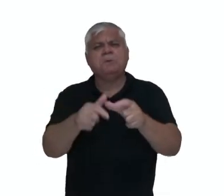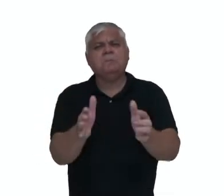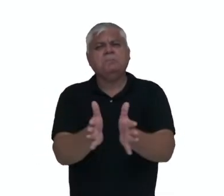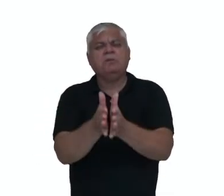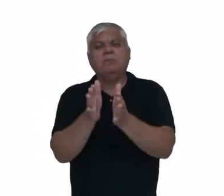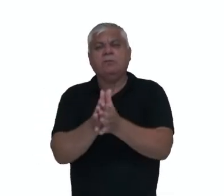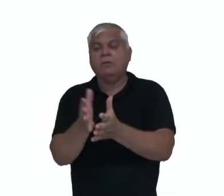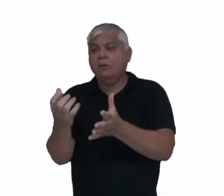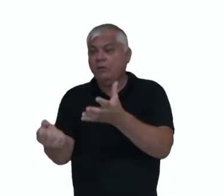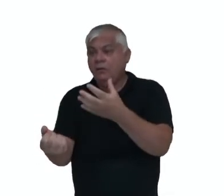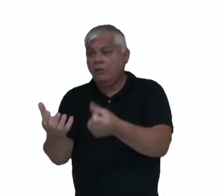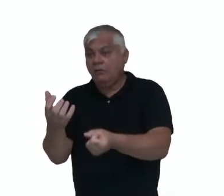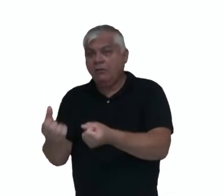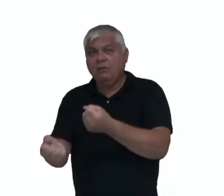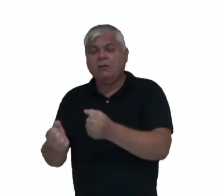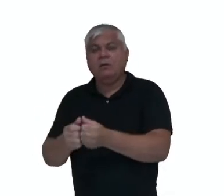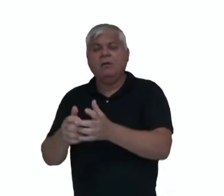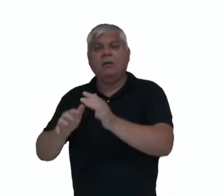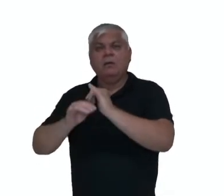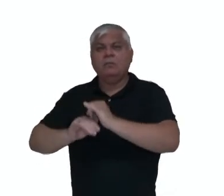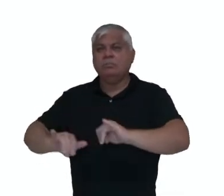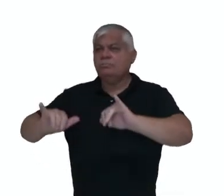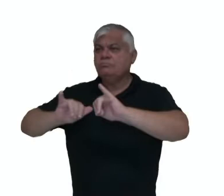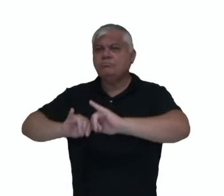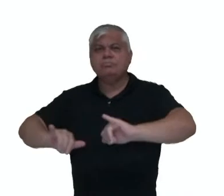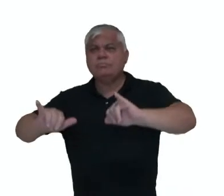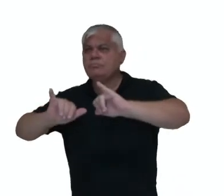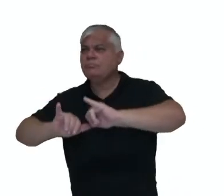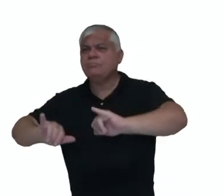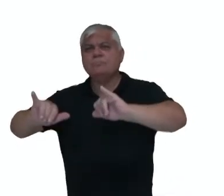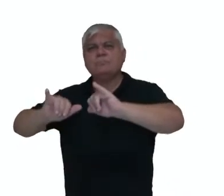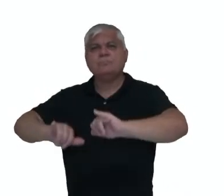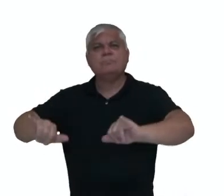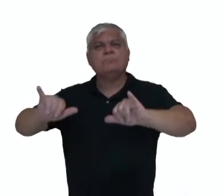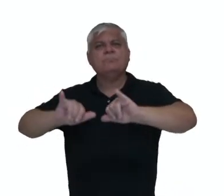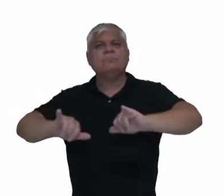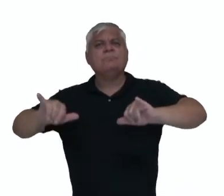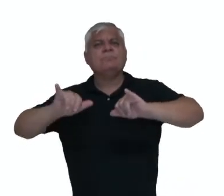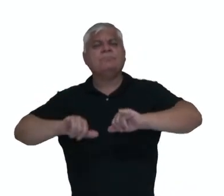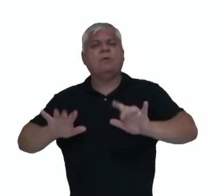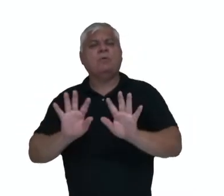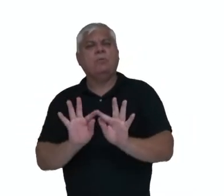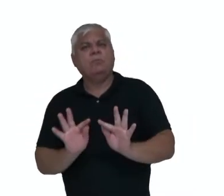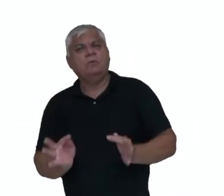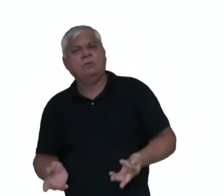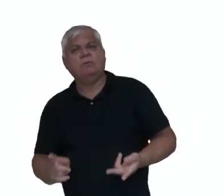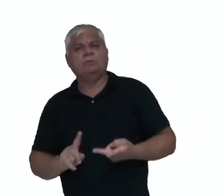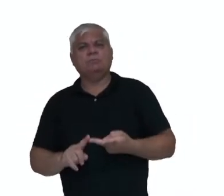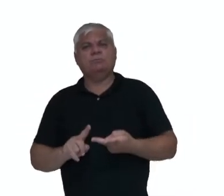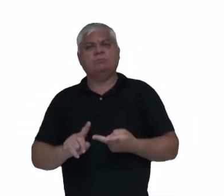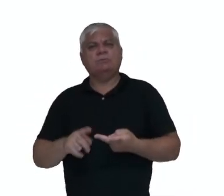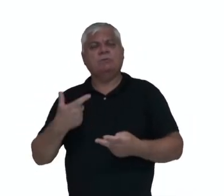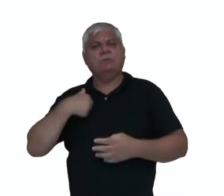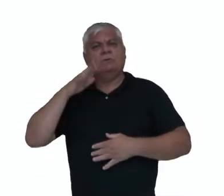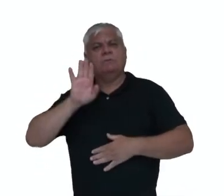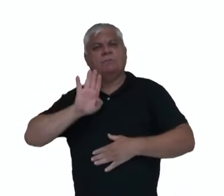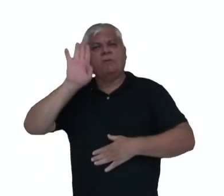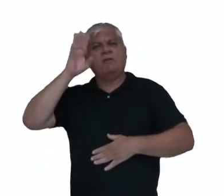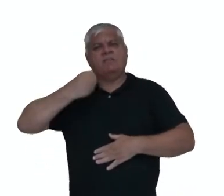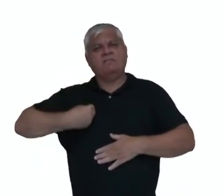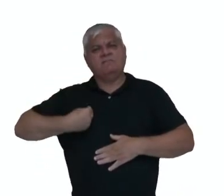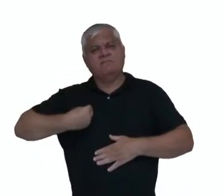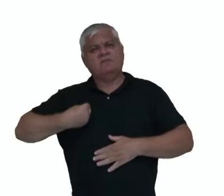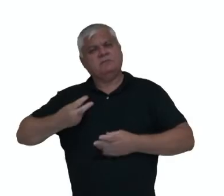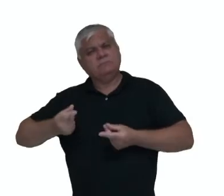porque era uma religião que prega, inclusive nos dias de hoje, a humildade, que prometia a vida